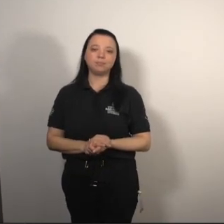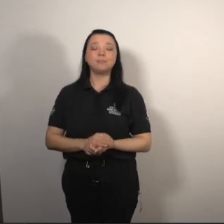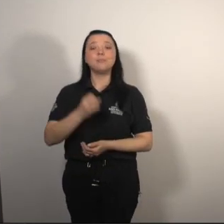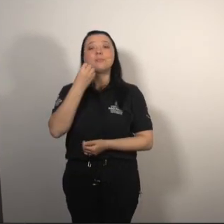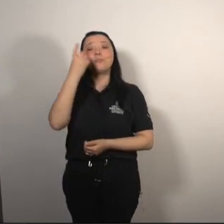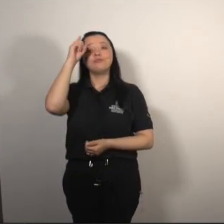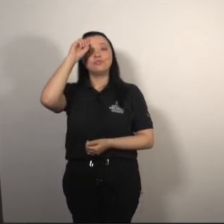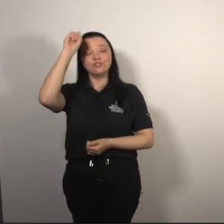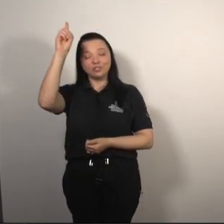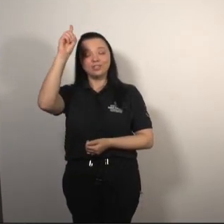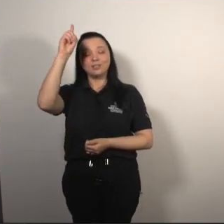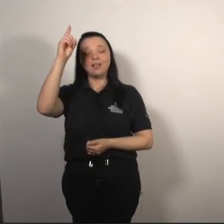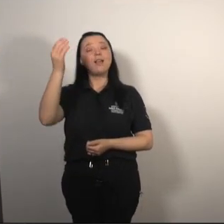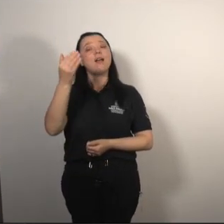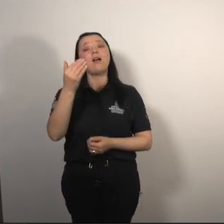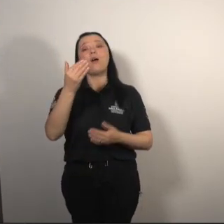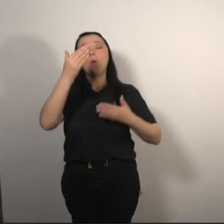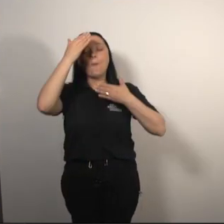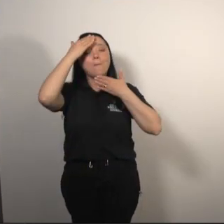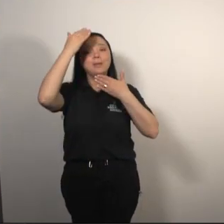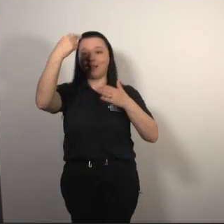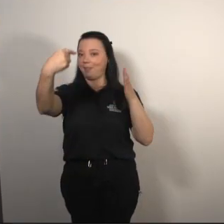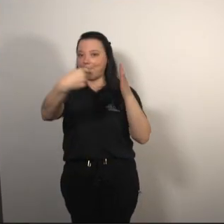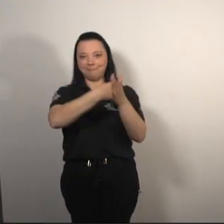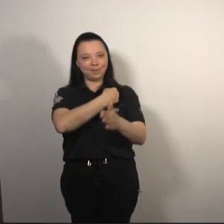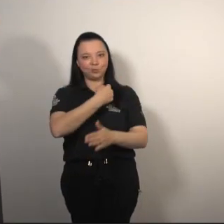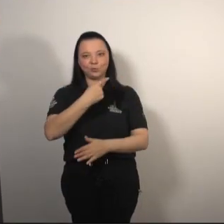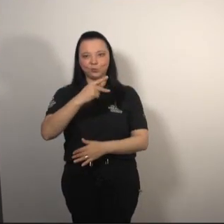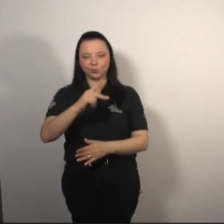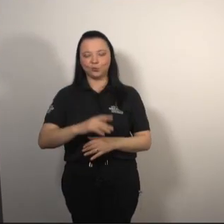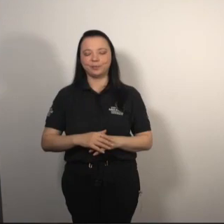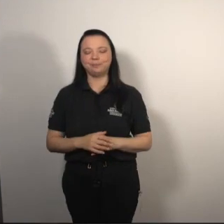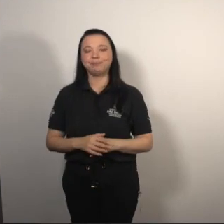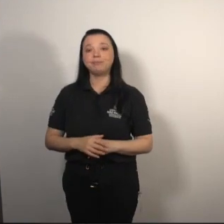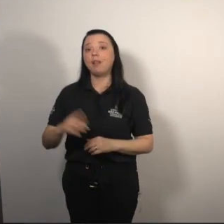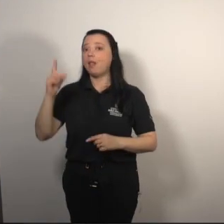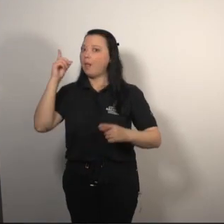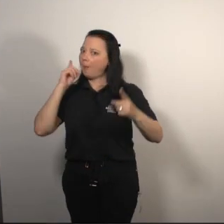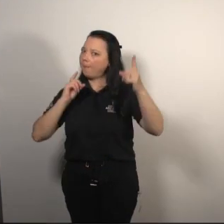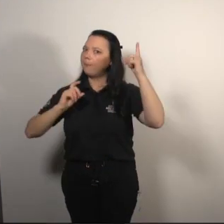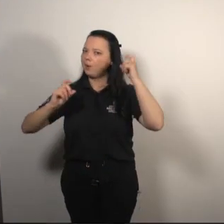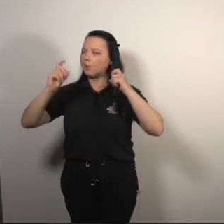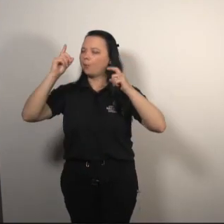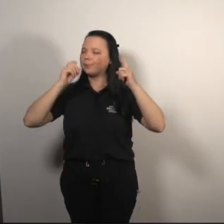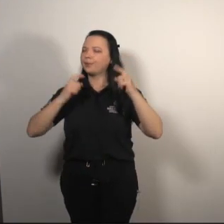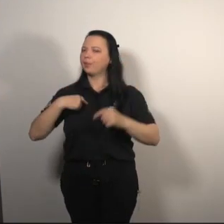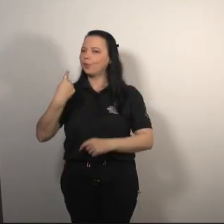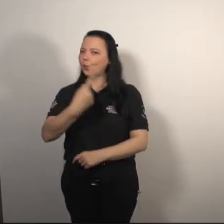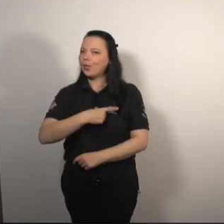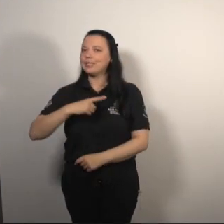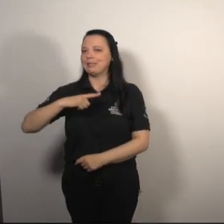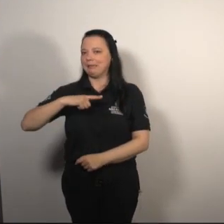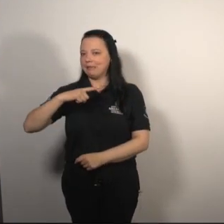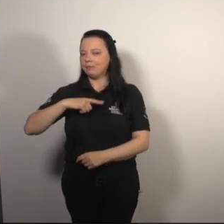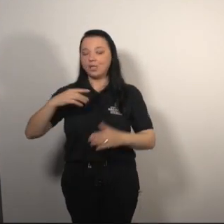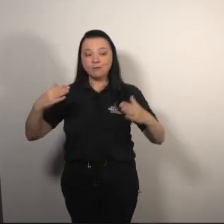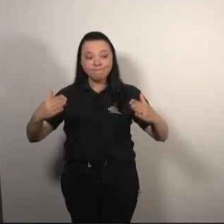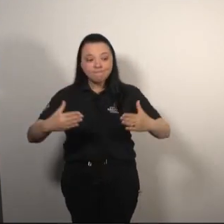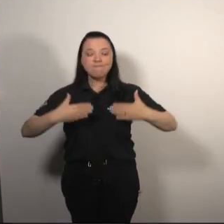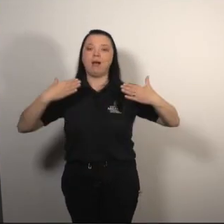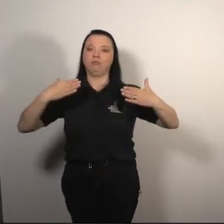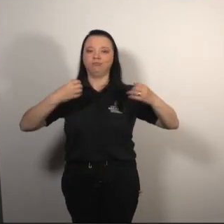Bom dia, obrigado pela sua pergunta. Essa é uma preocupação grande, realmente esse impacto dos veículos nas nossas